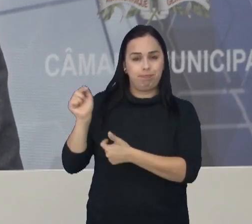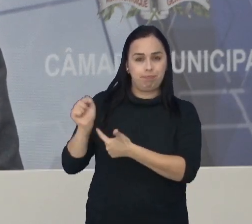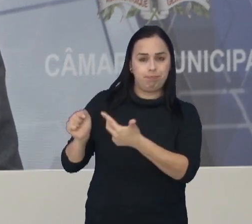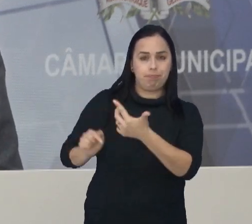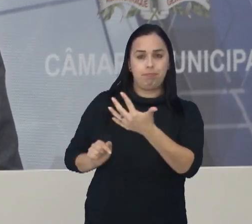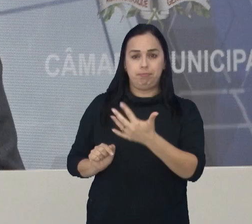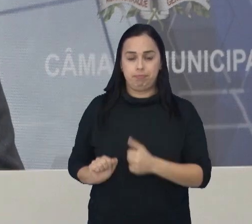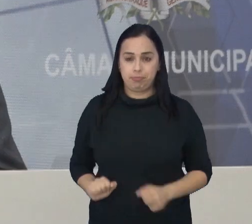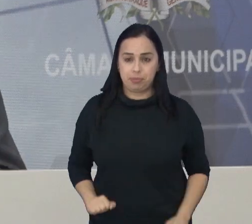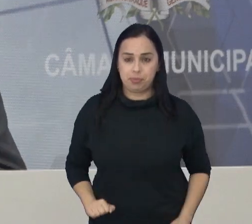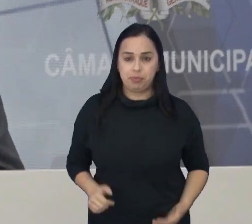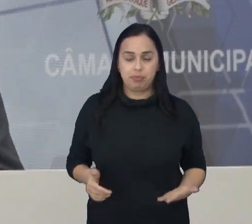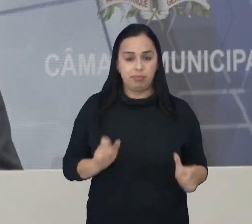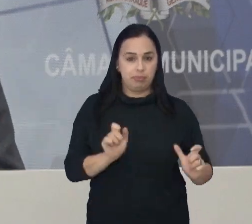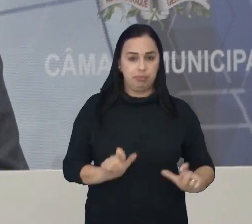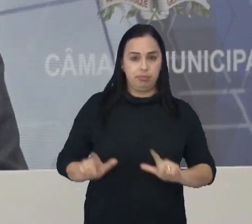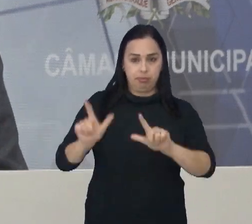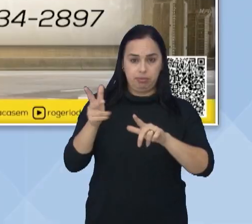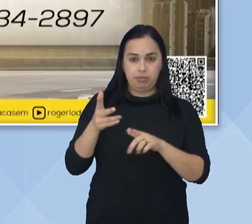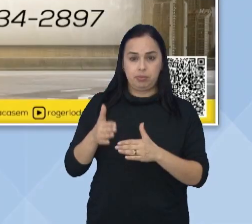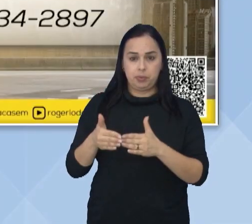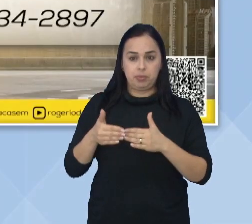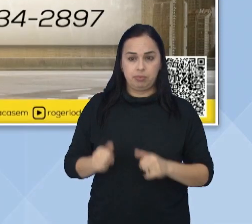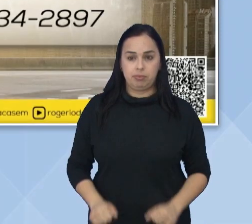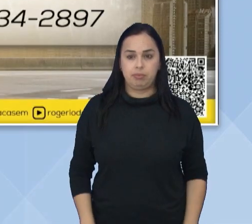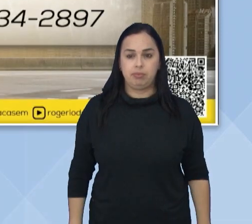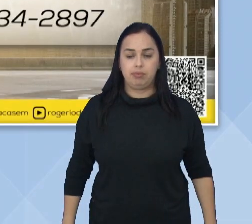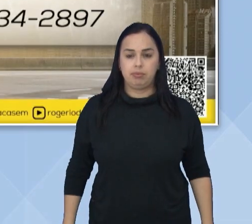pela AMA. Por gentileza, Beto.